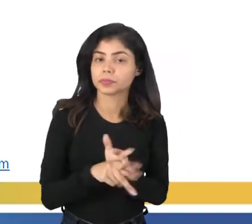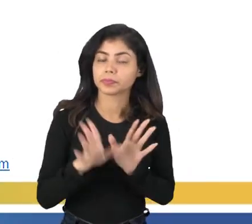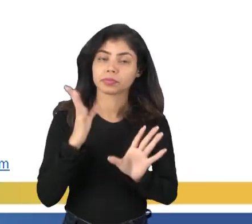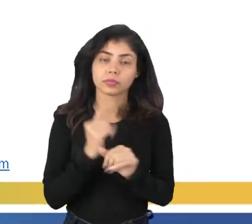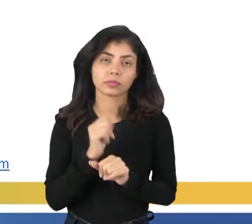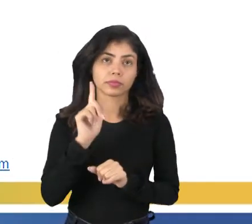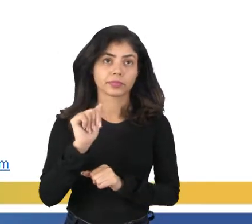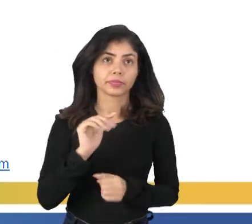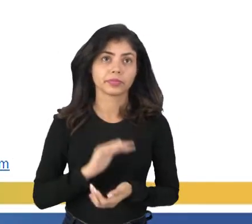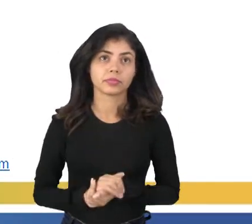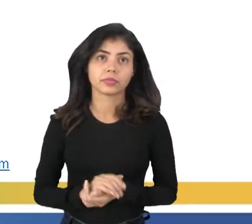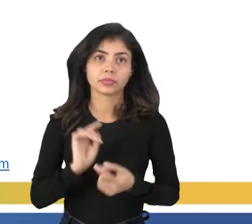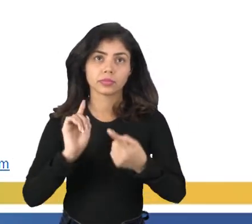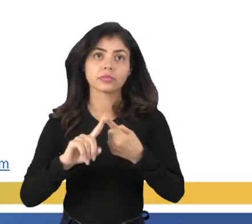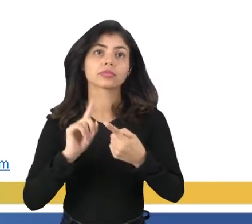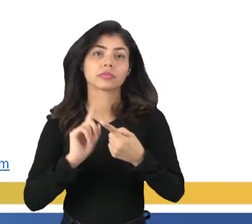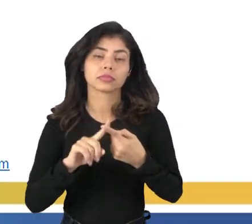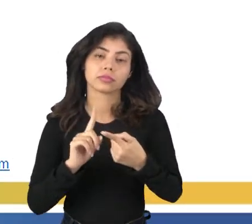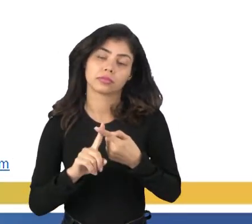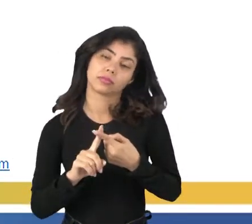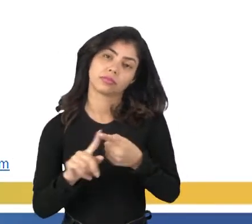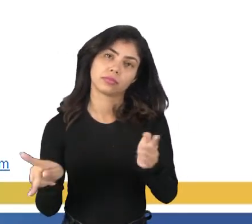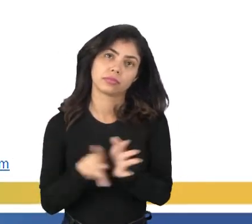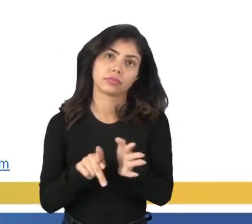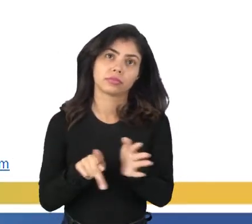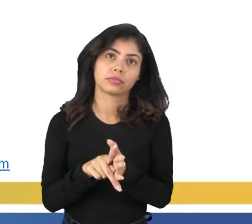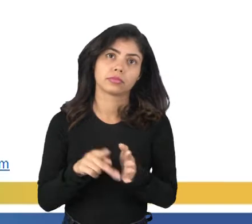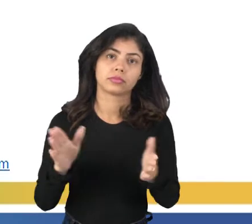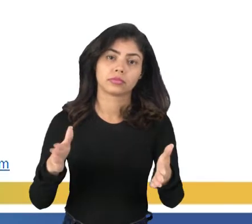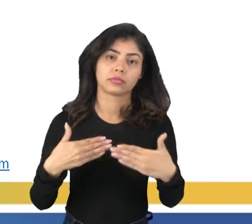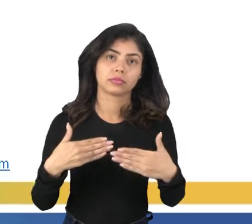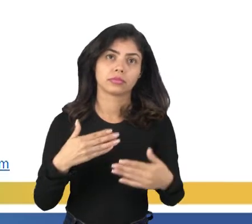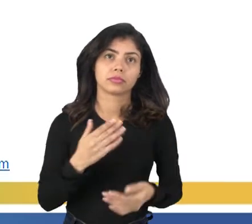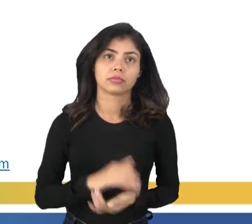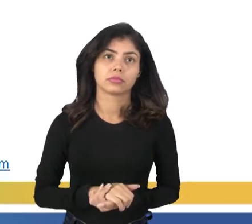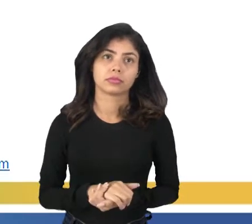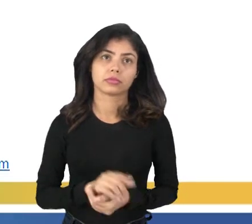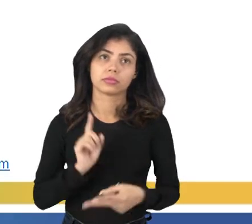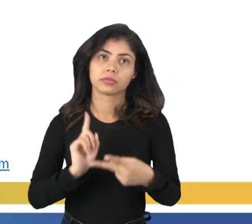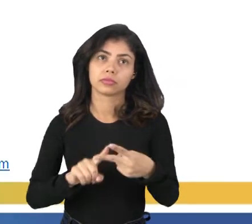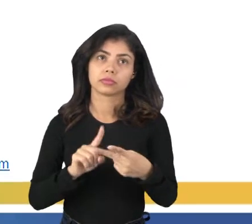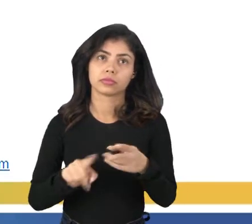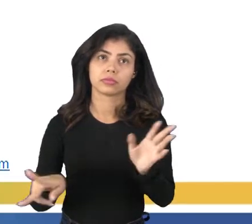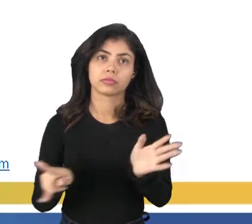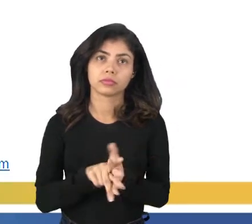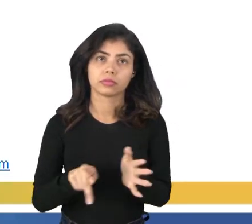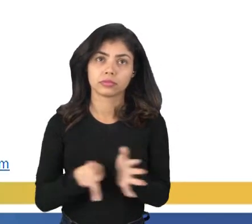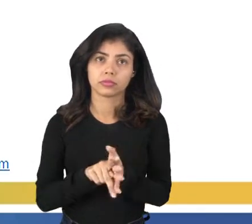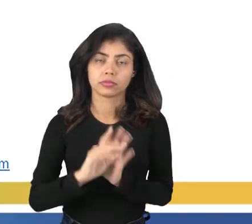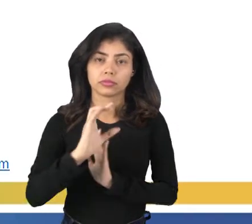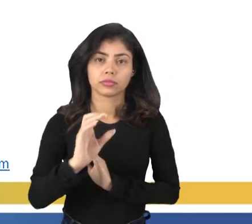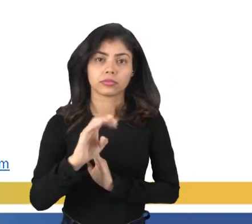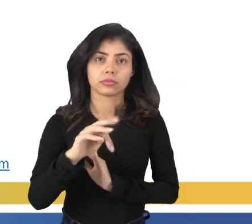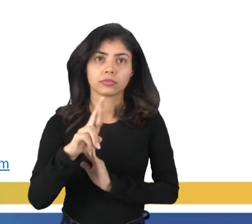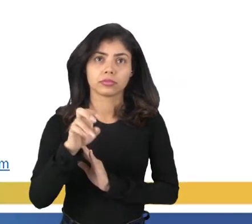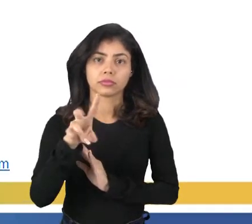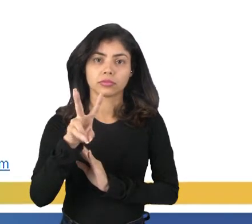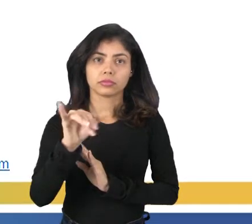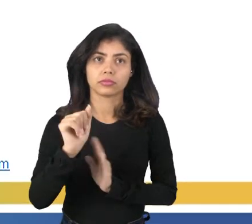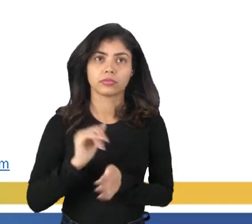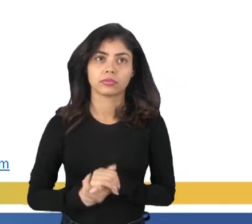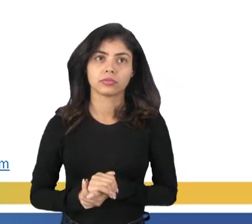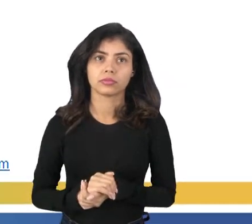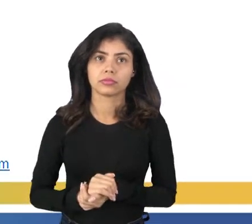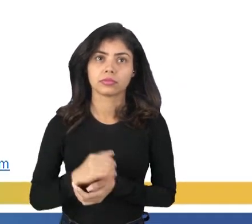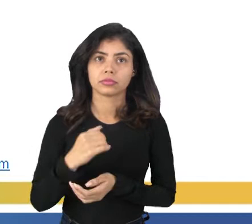da adição nós temos aí a propriedade do fechamento, a propriedade